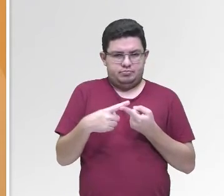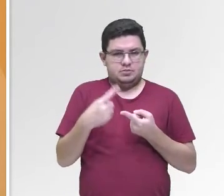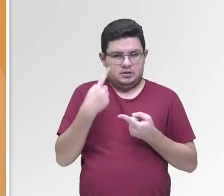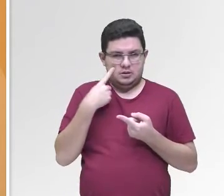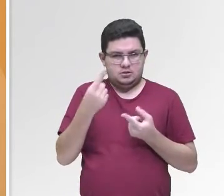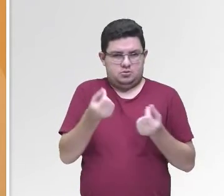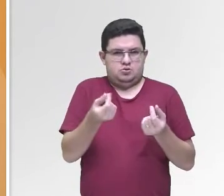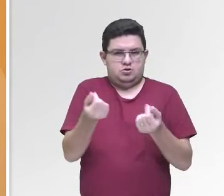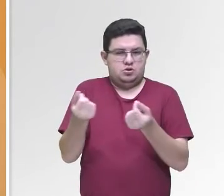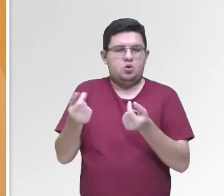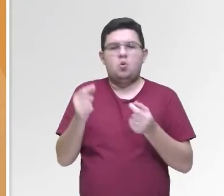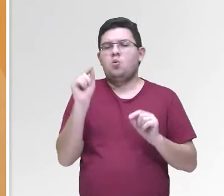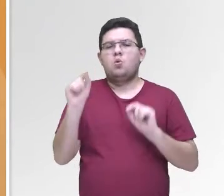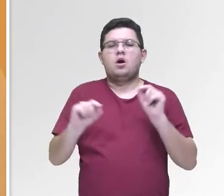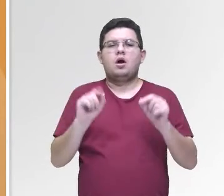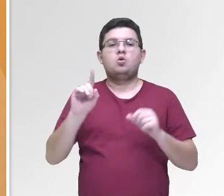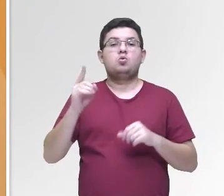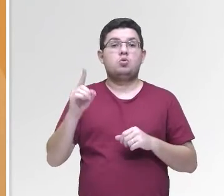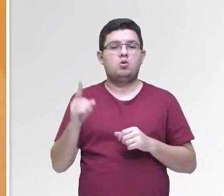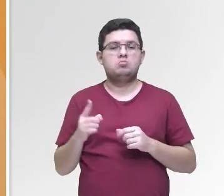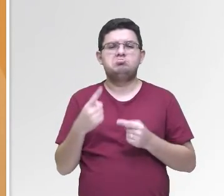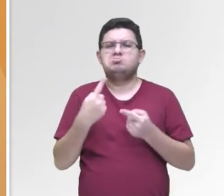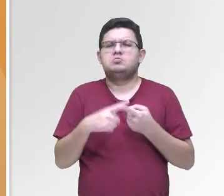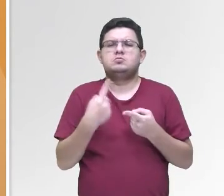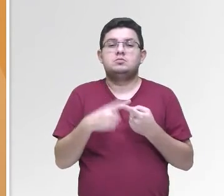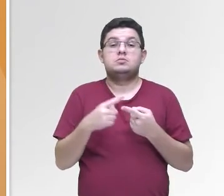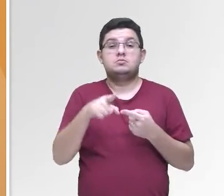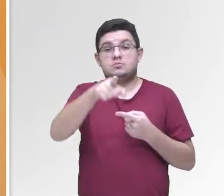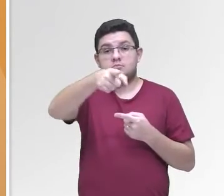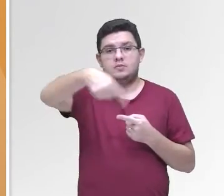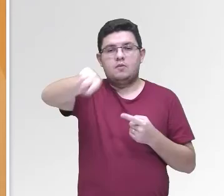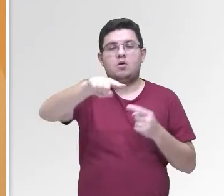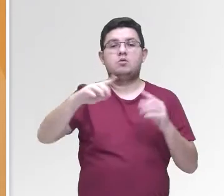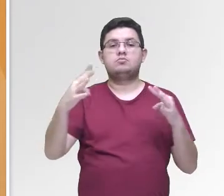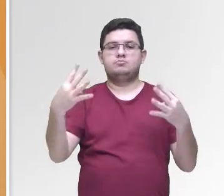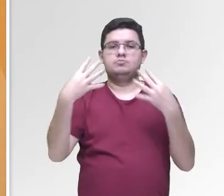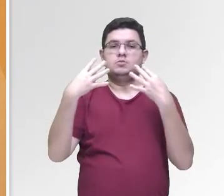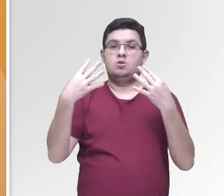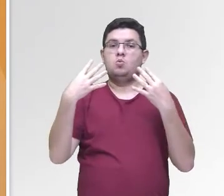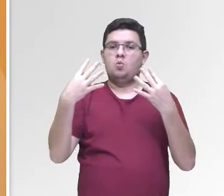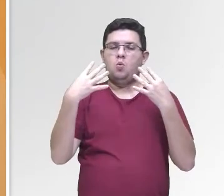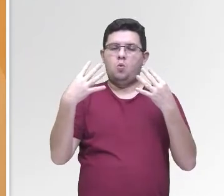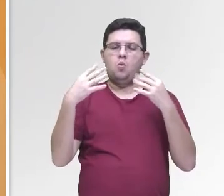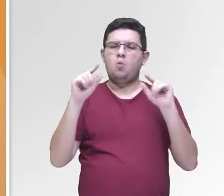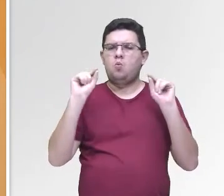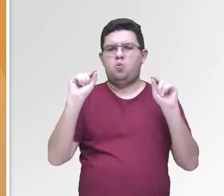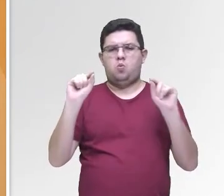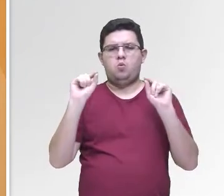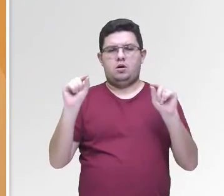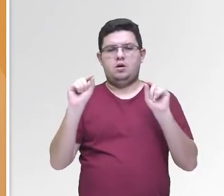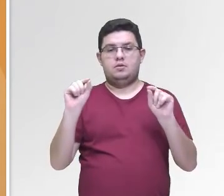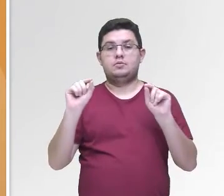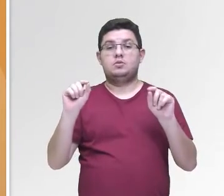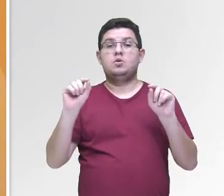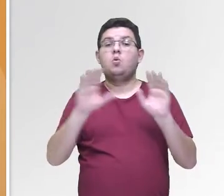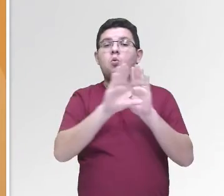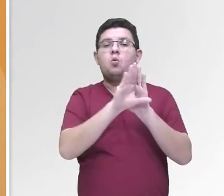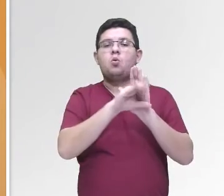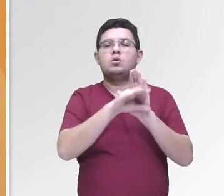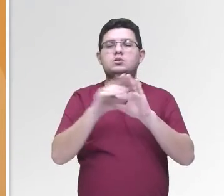dólar, justamente para chamar a atenção de vocês, né, chamar a atenção para o conceito